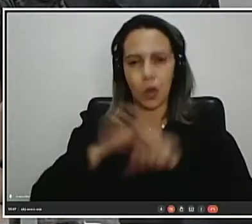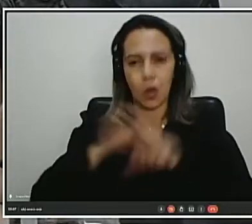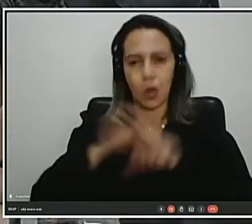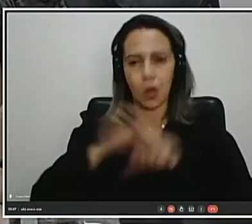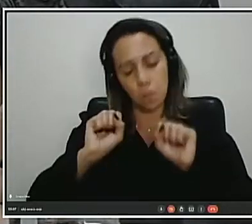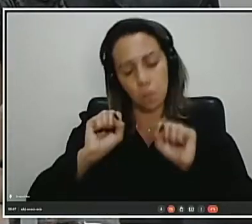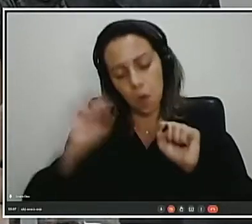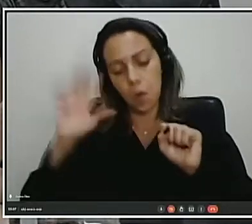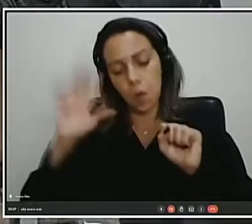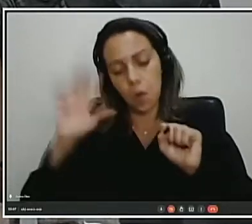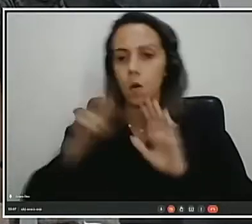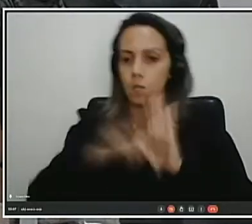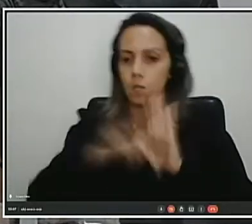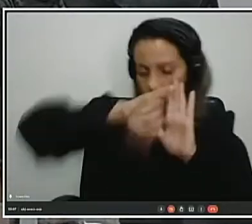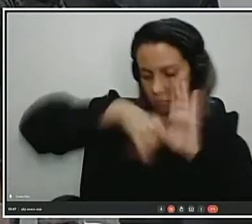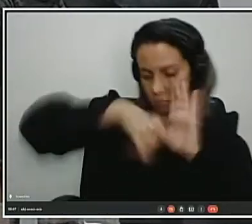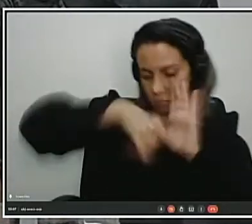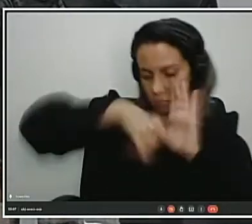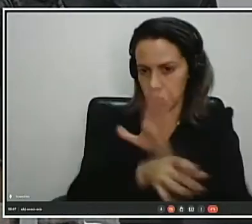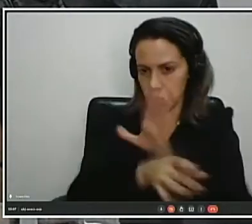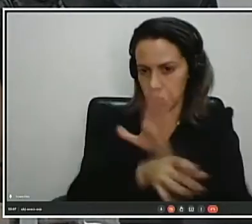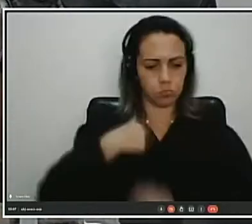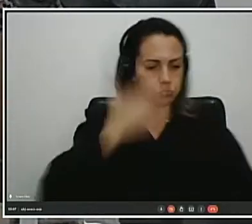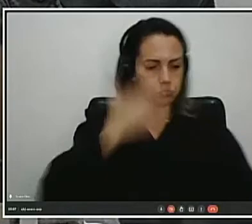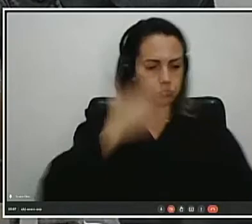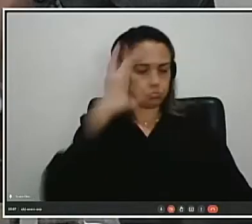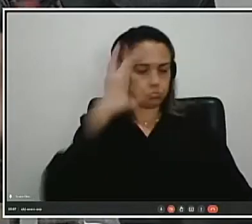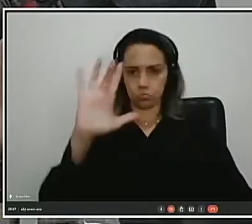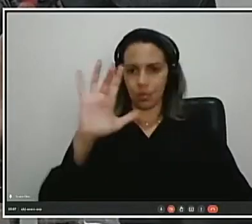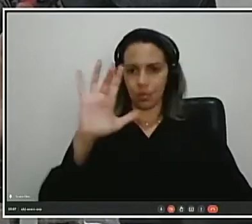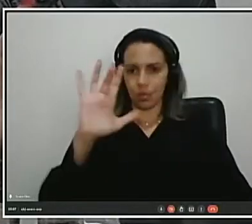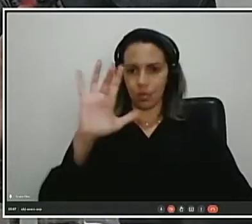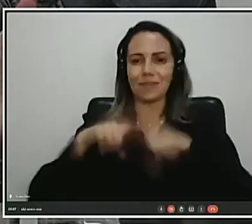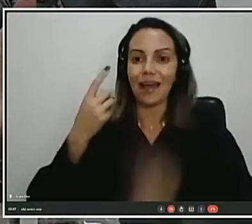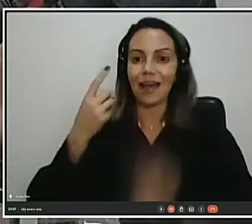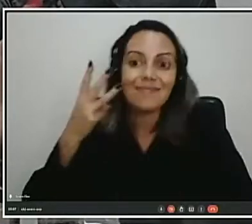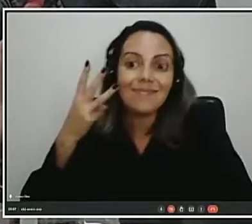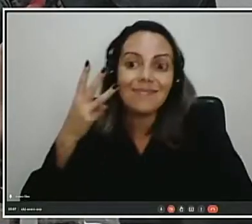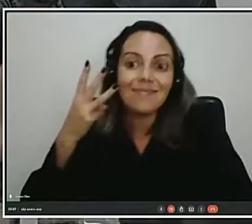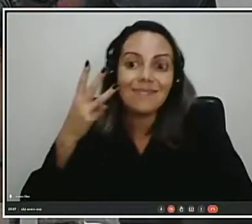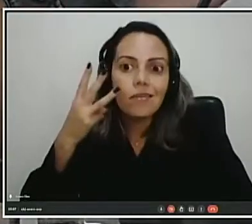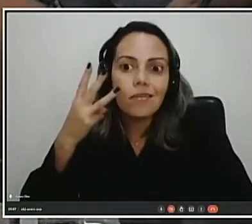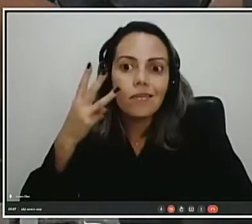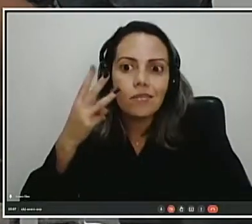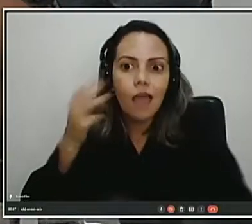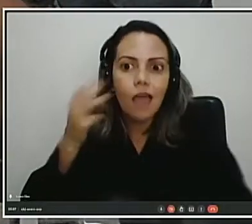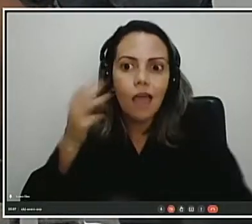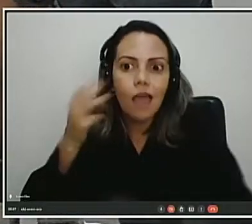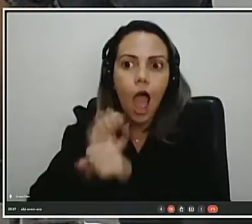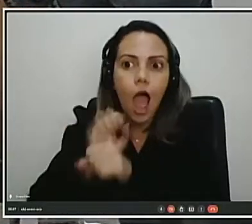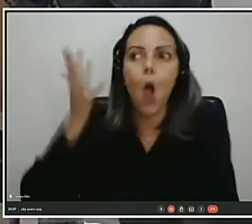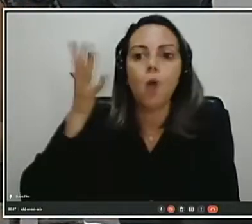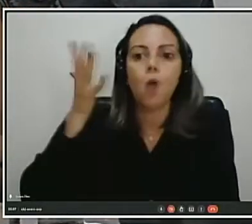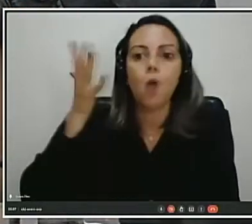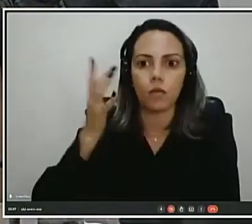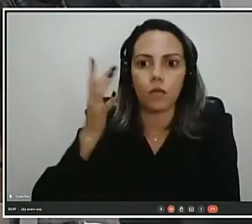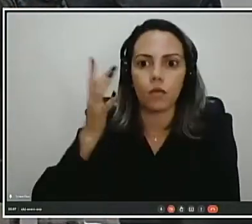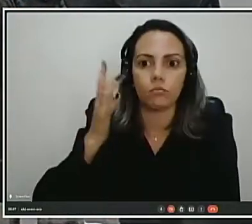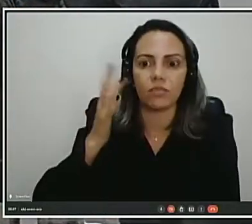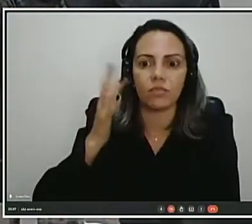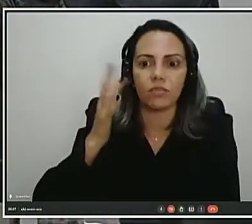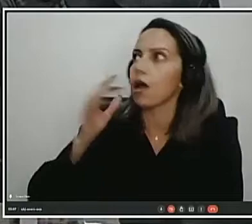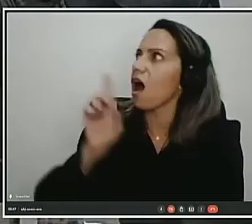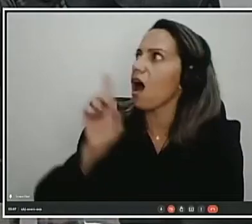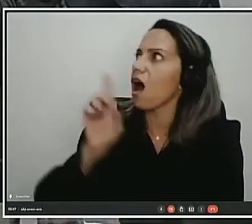projeto esteja pronto, não sei, não sou adivinha, mas 3 anos faz que aconteceu aquilo, caiu outra vez, e